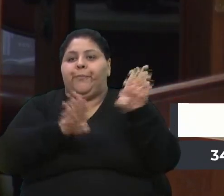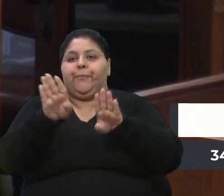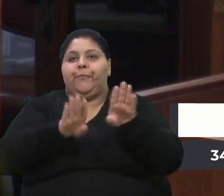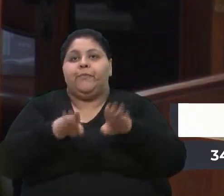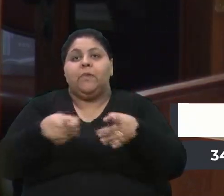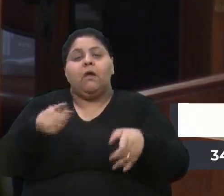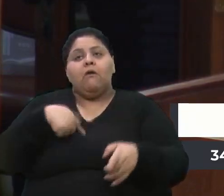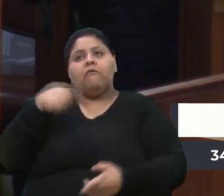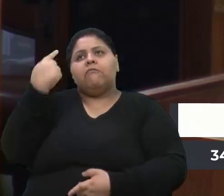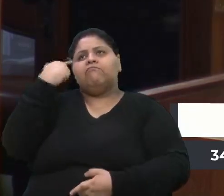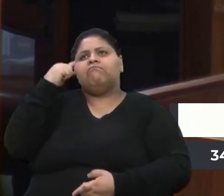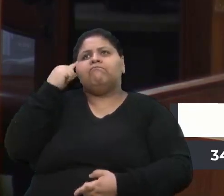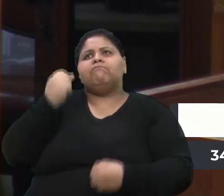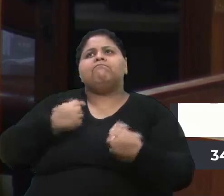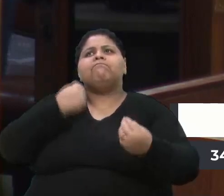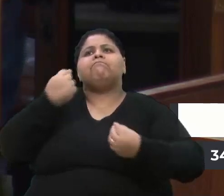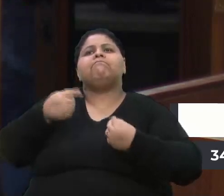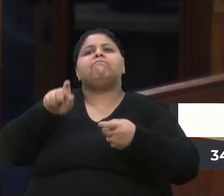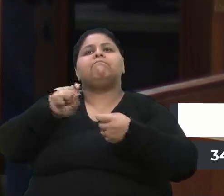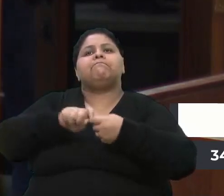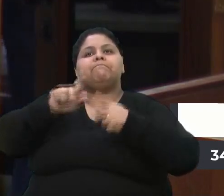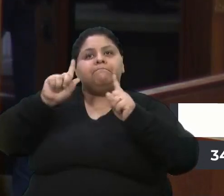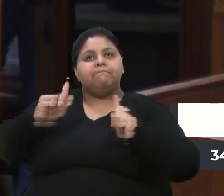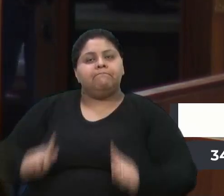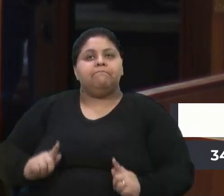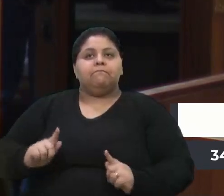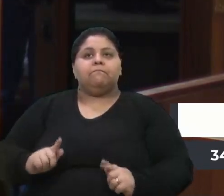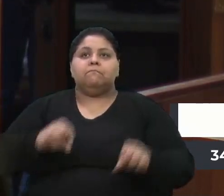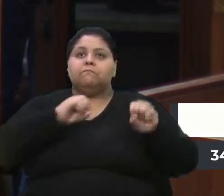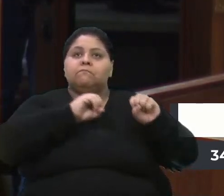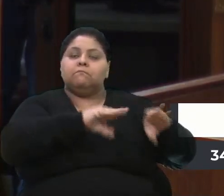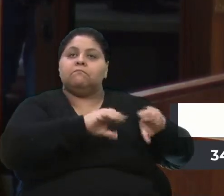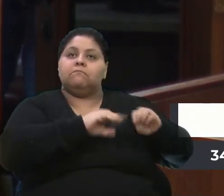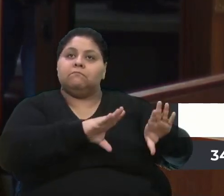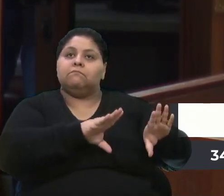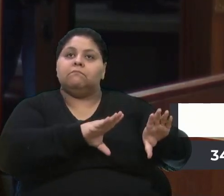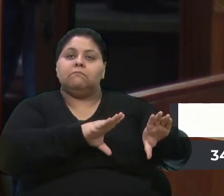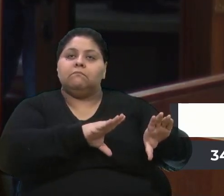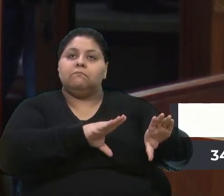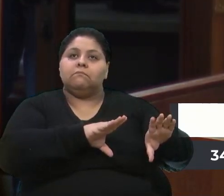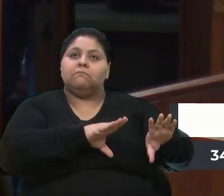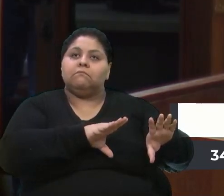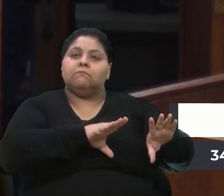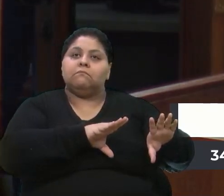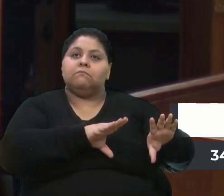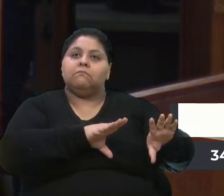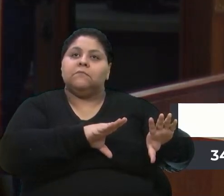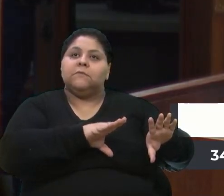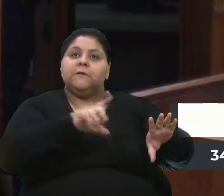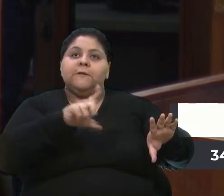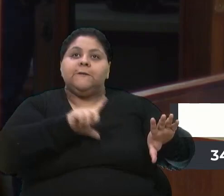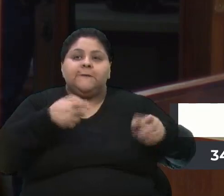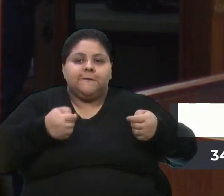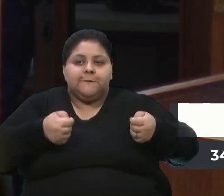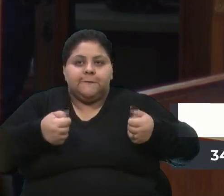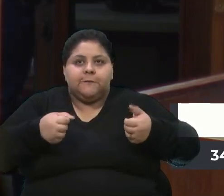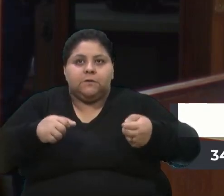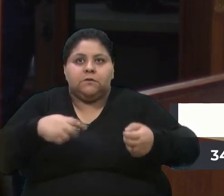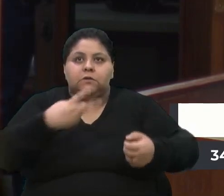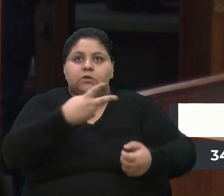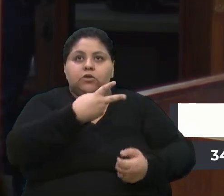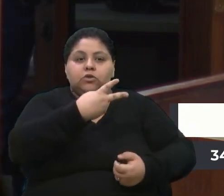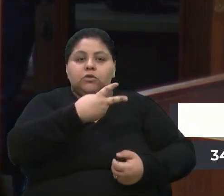pensando, quem faz a gestão da educação, que tem quase 200 de pessoas